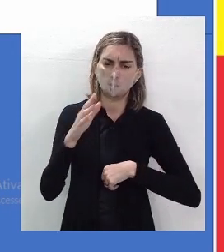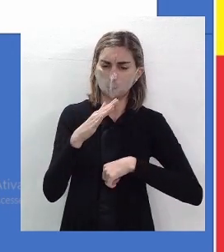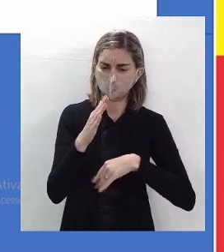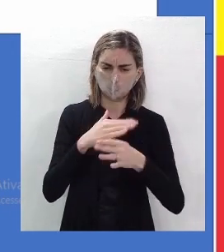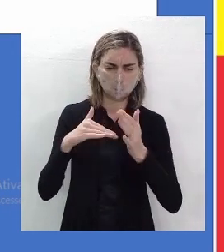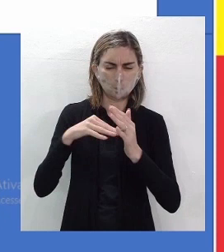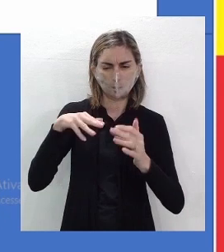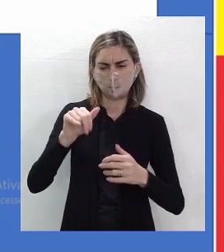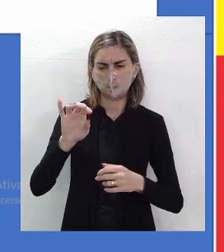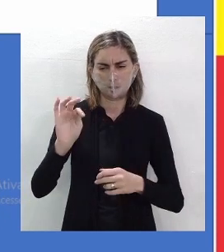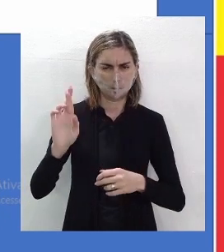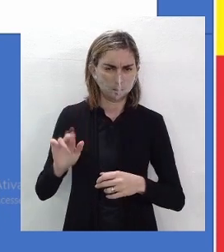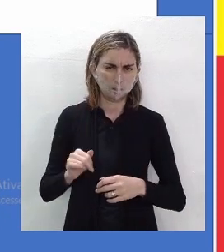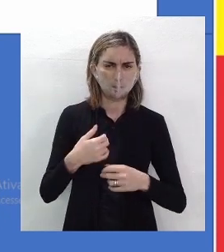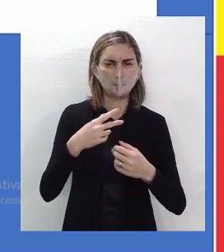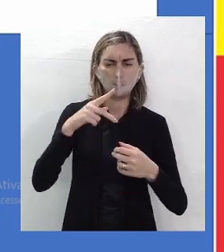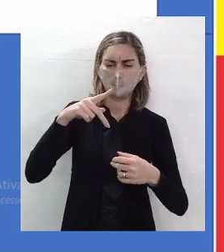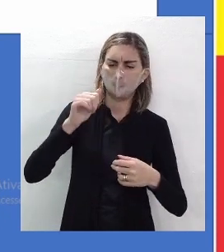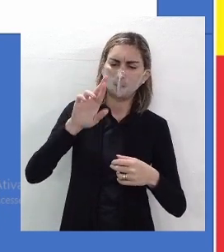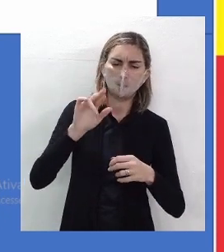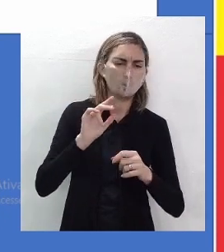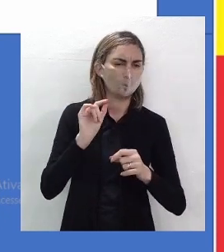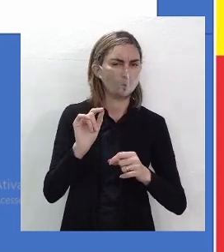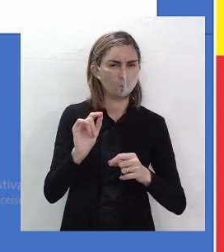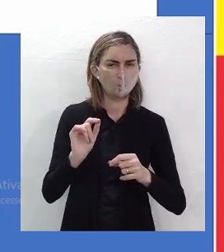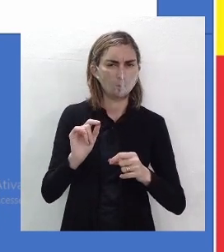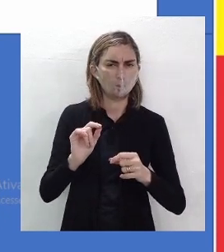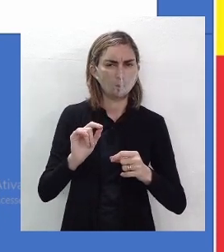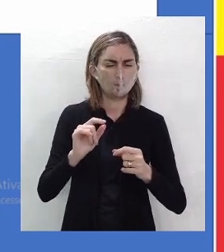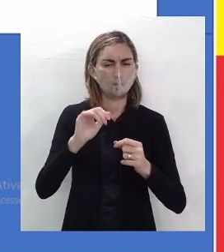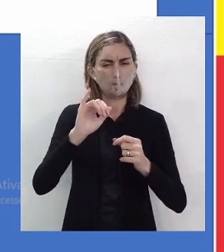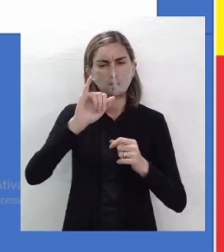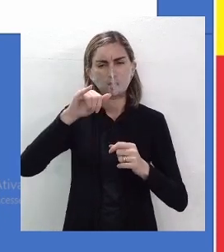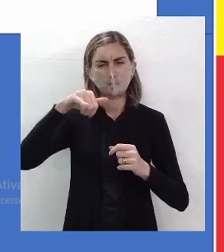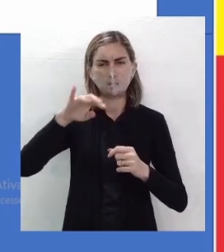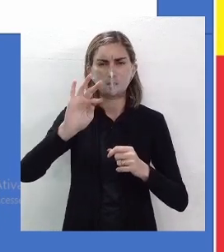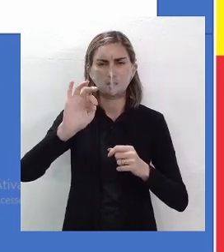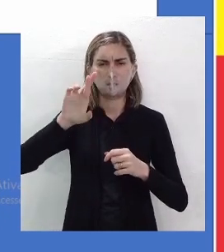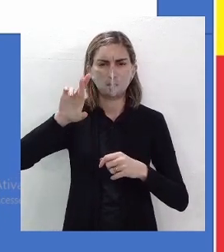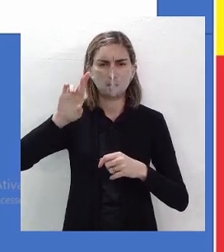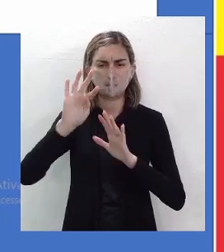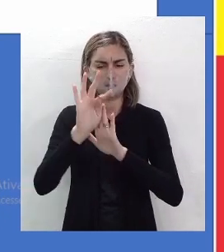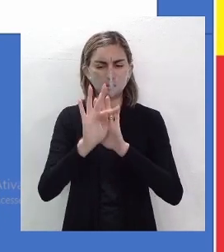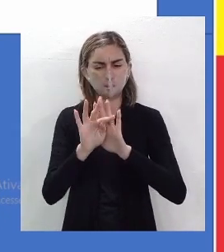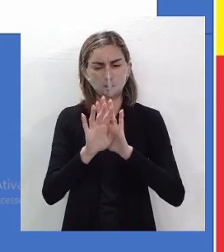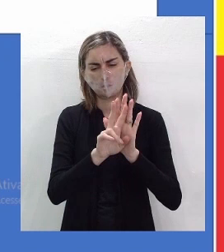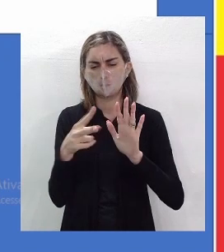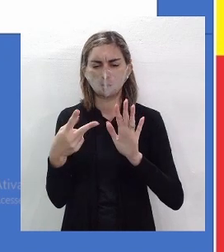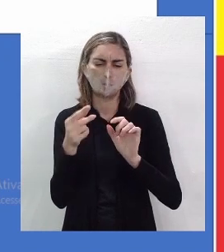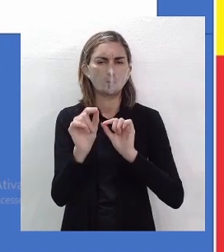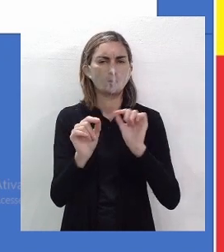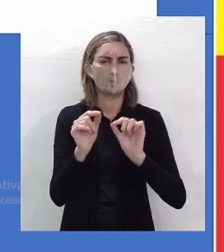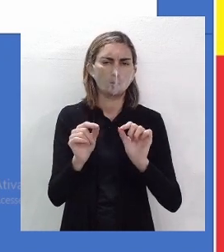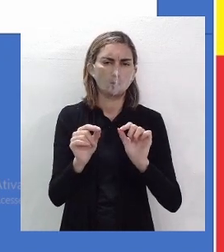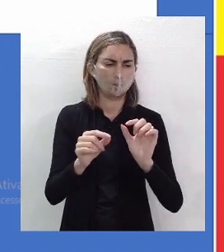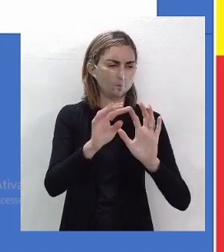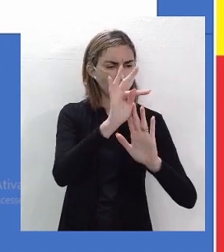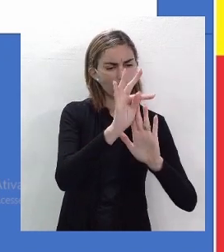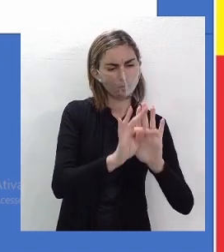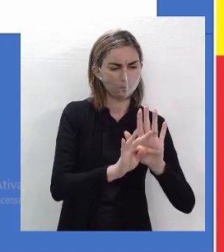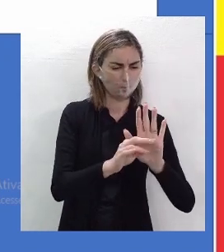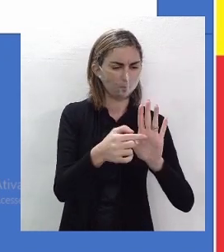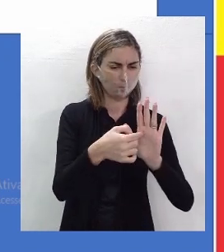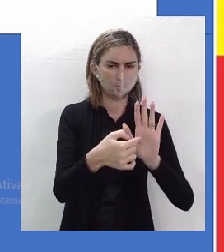paródia nada mais é do que um recurso de intertextualidade. Mas o que é isso, Raíssa? Olha, é